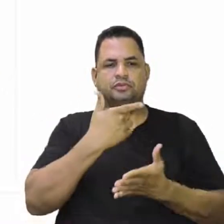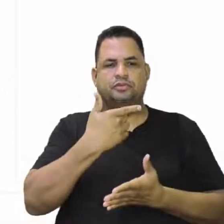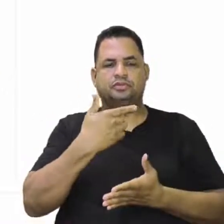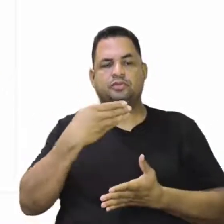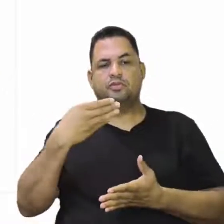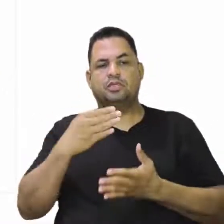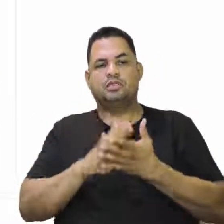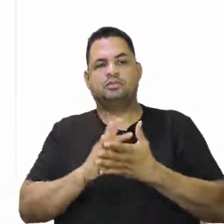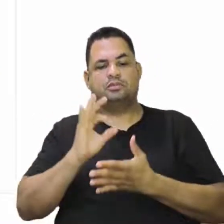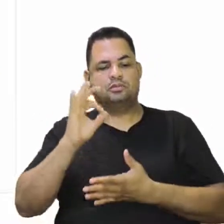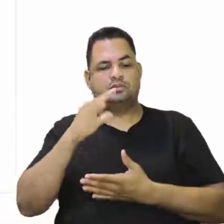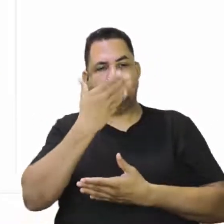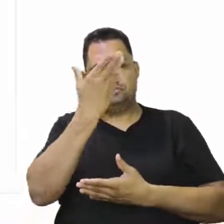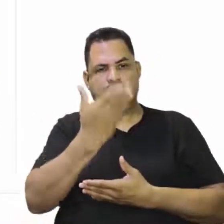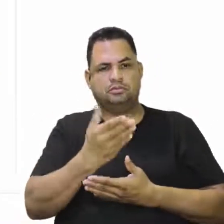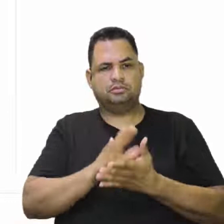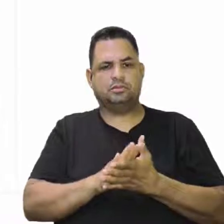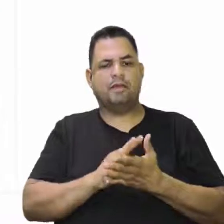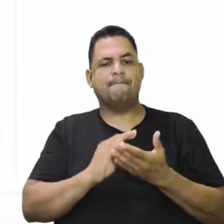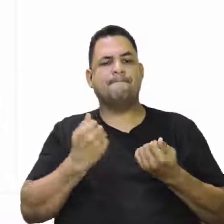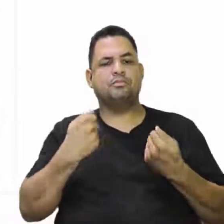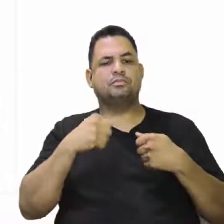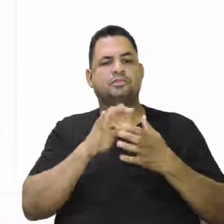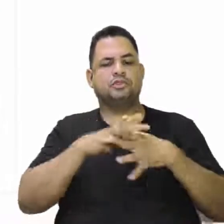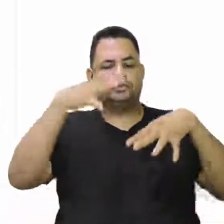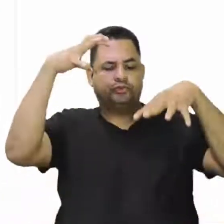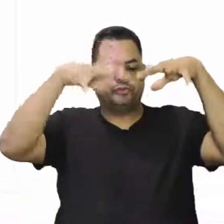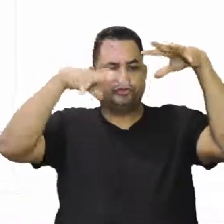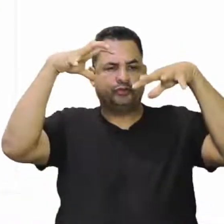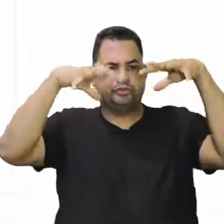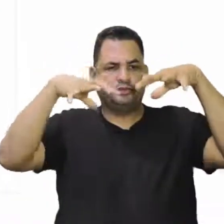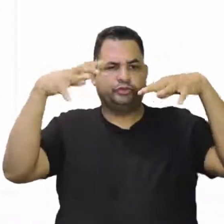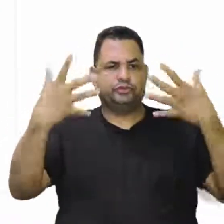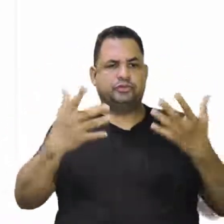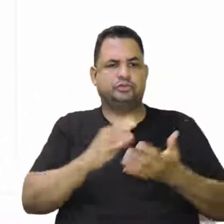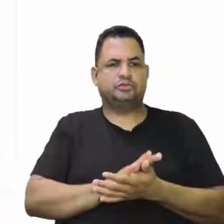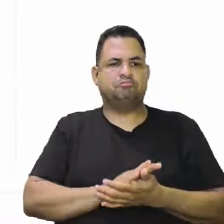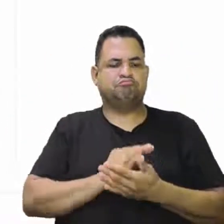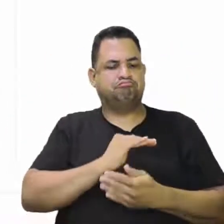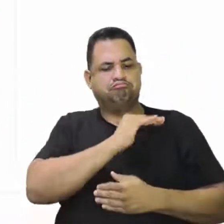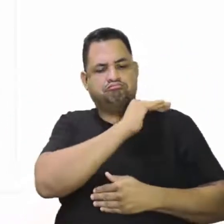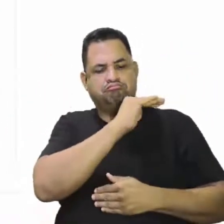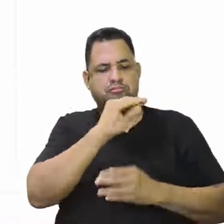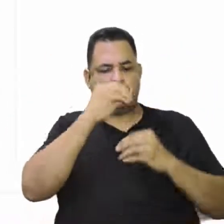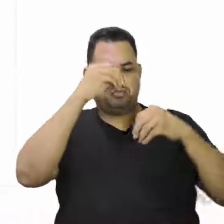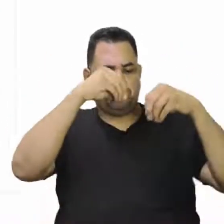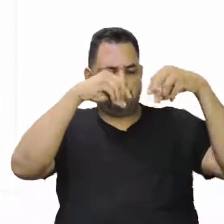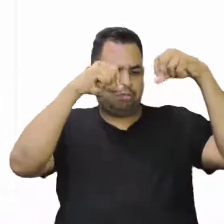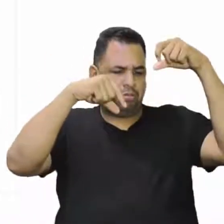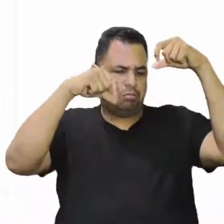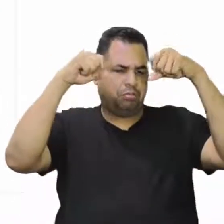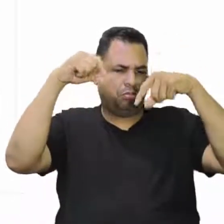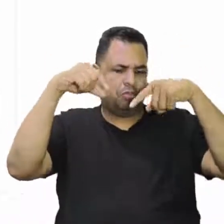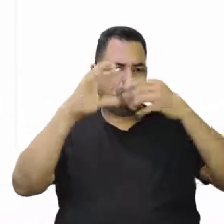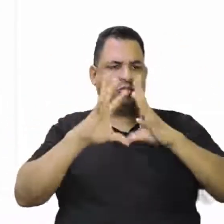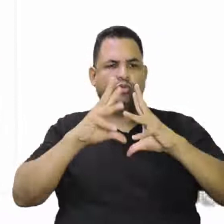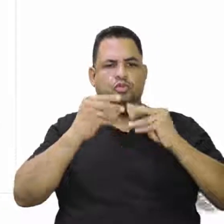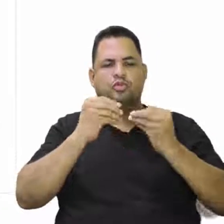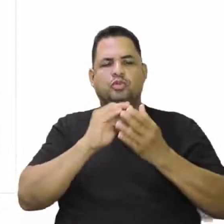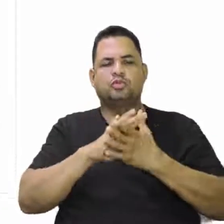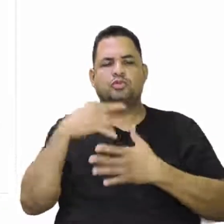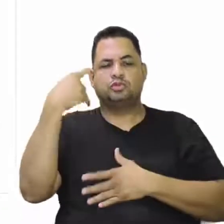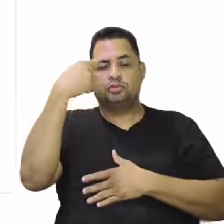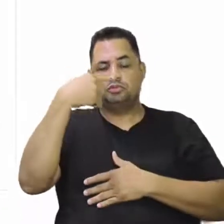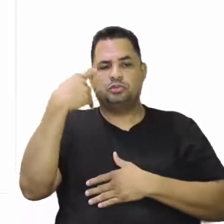graus, probabilidade de chuva, coberto ou com chuviscos, tudo em espanhol, tá bom, gente? Olha só